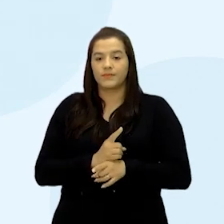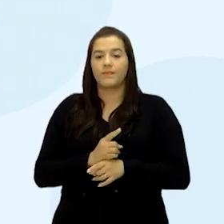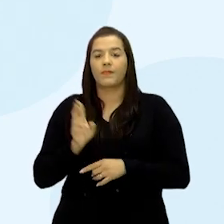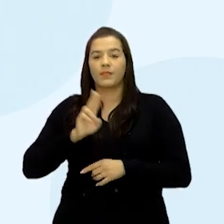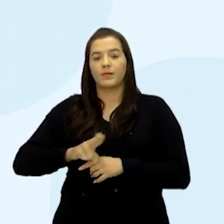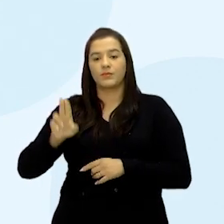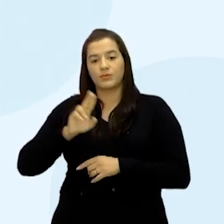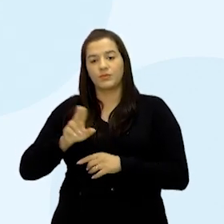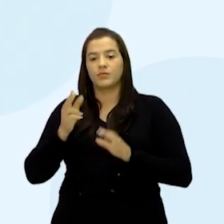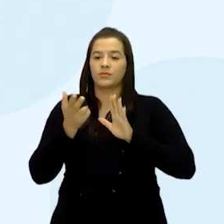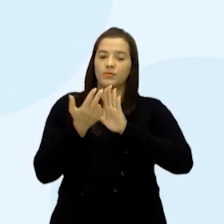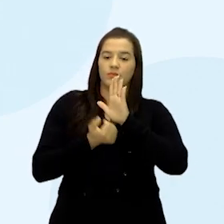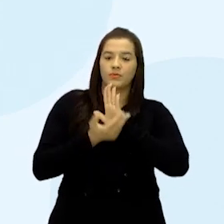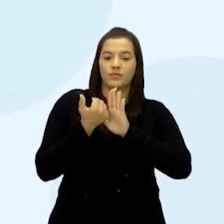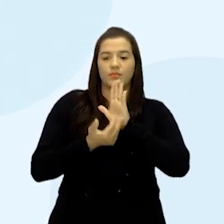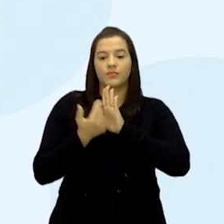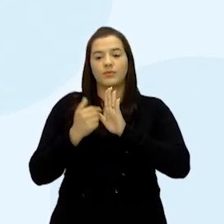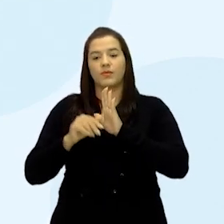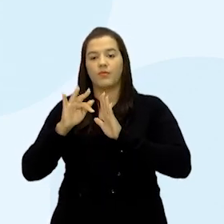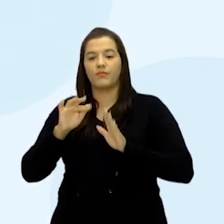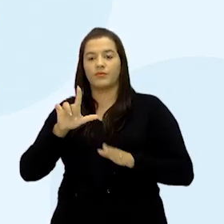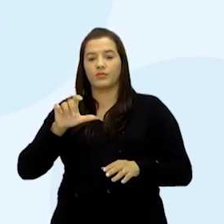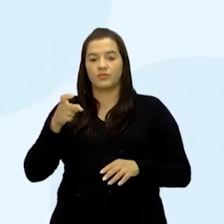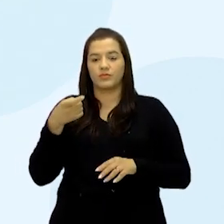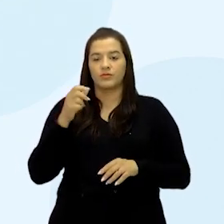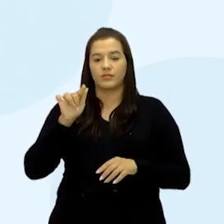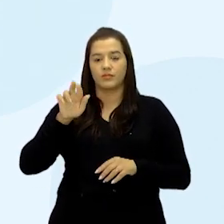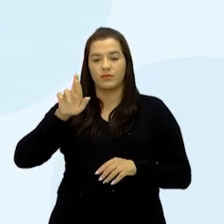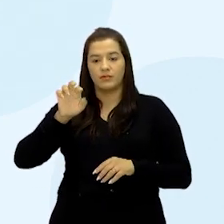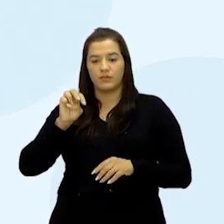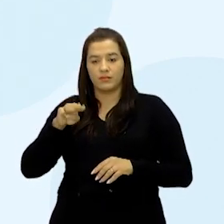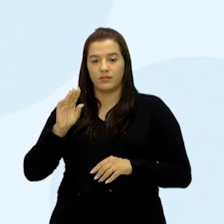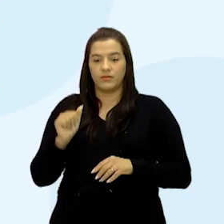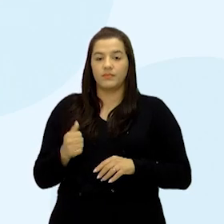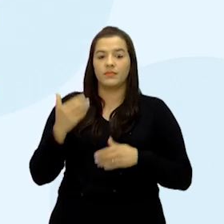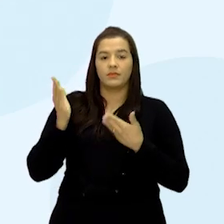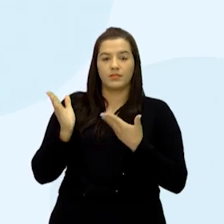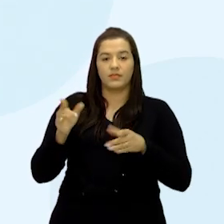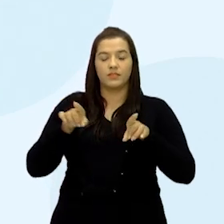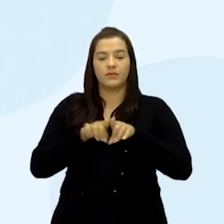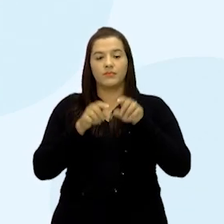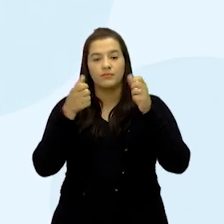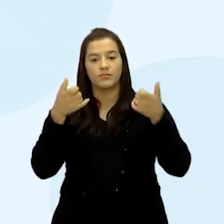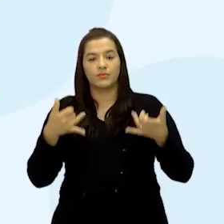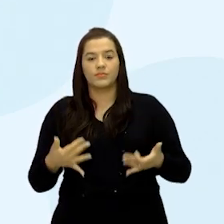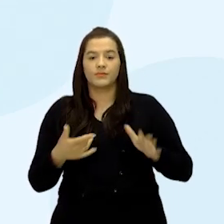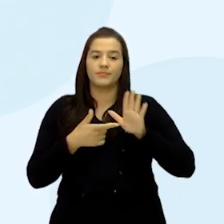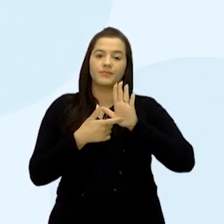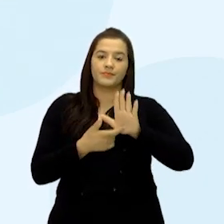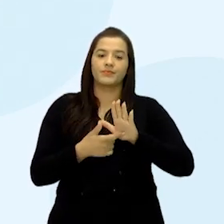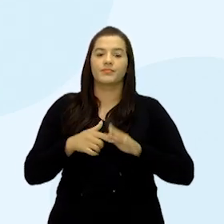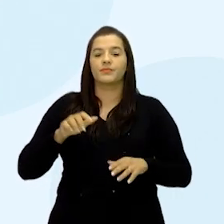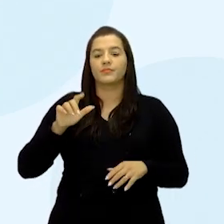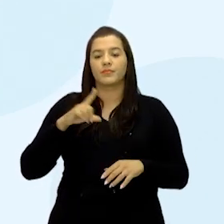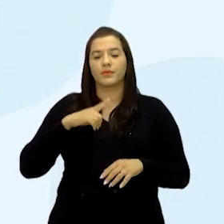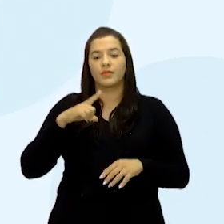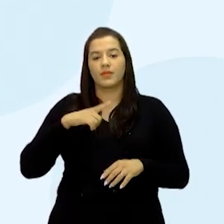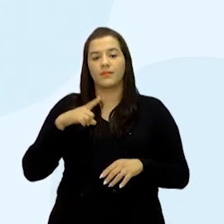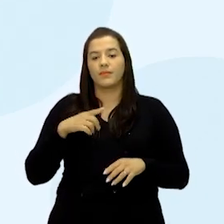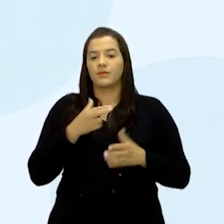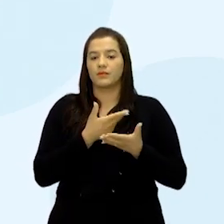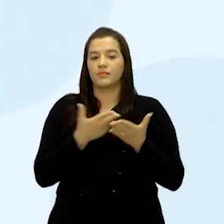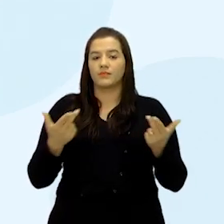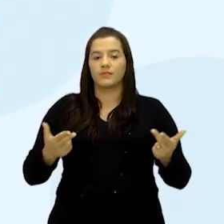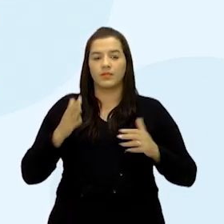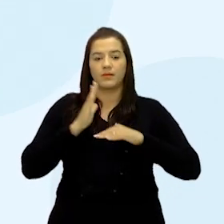algum algoritmo ou usando algum fluxograma. O professor Osmar apresentou para a gente uma forma de fluxograma. As duas habilidades